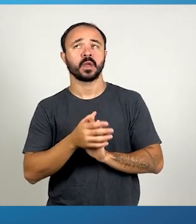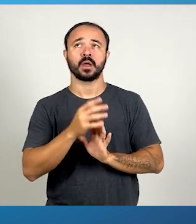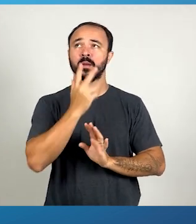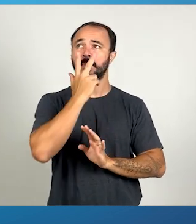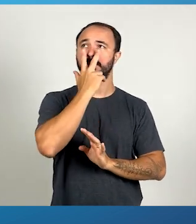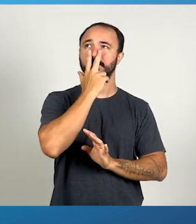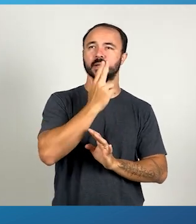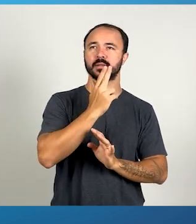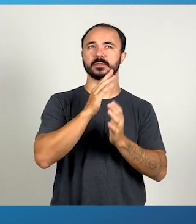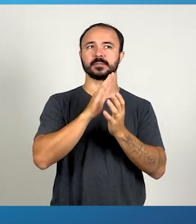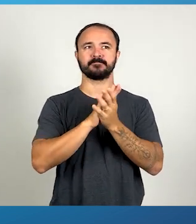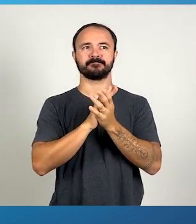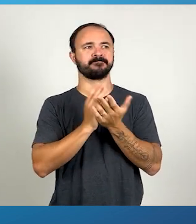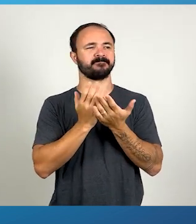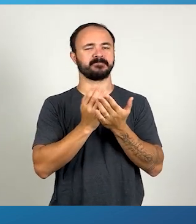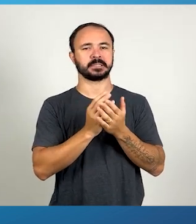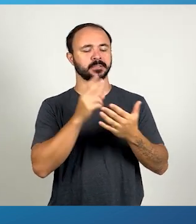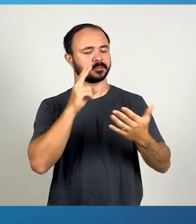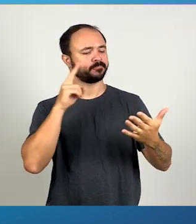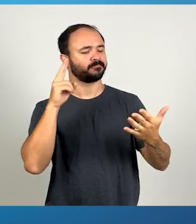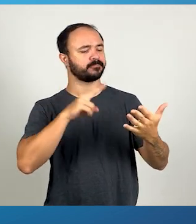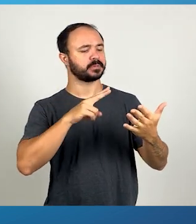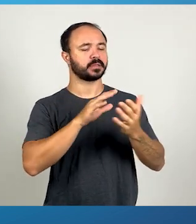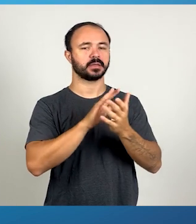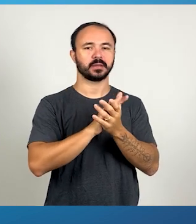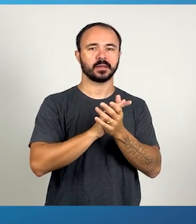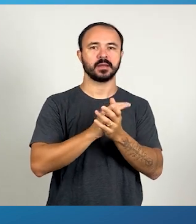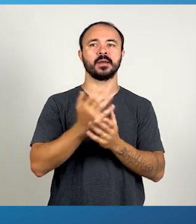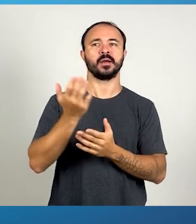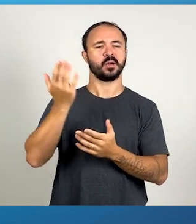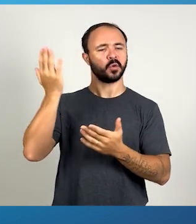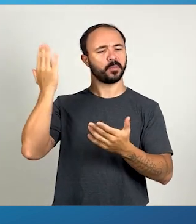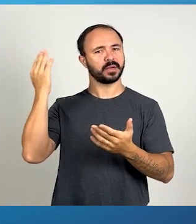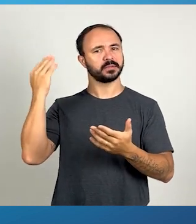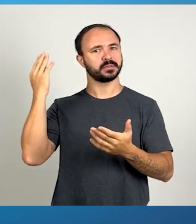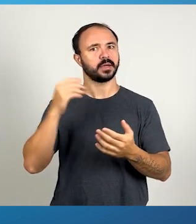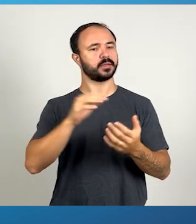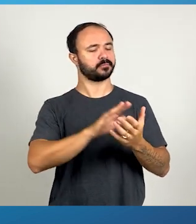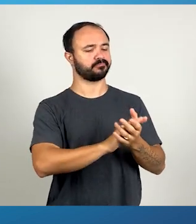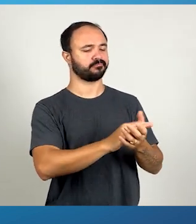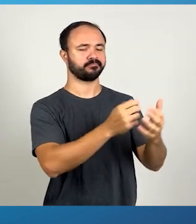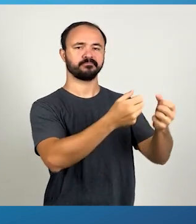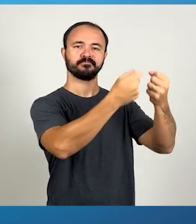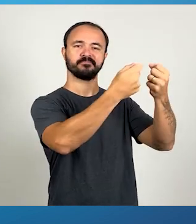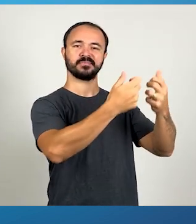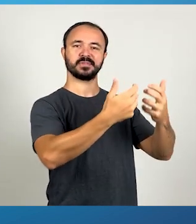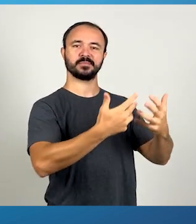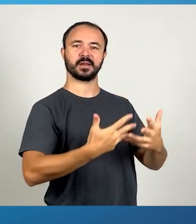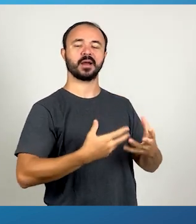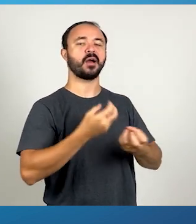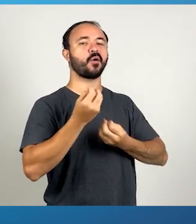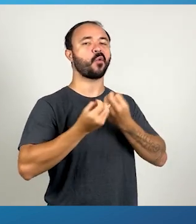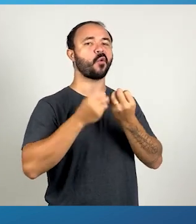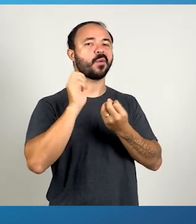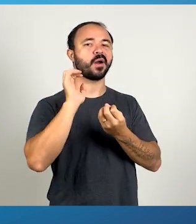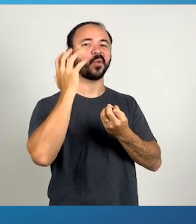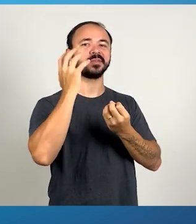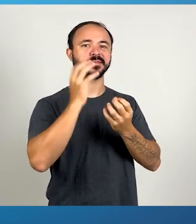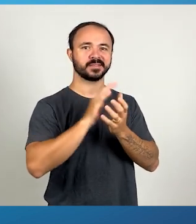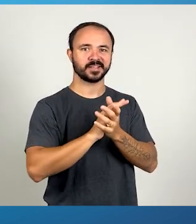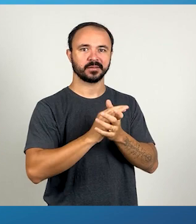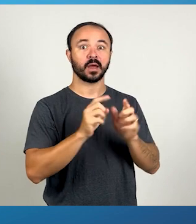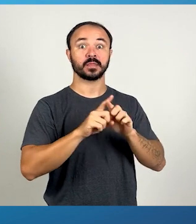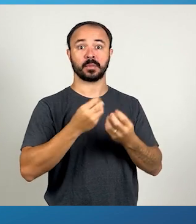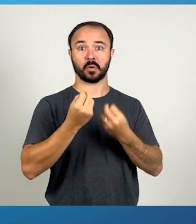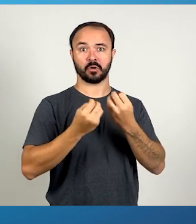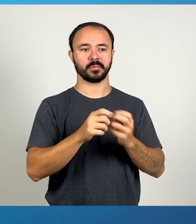tivéssemos cartinhas do passado para nos contar o que aconteceu e como as pessoas se sentiam